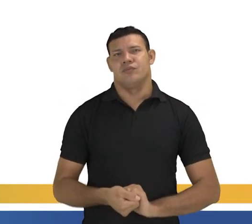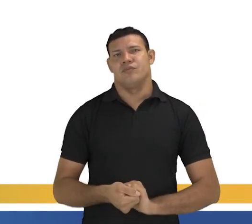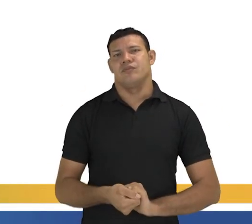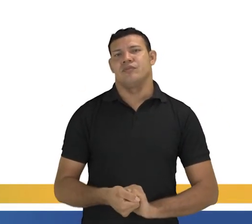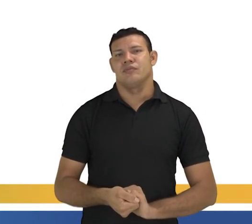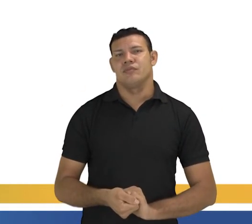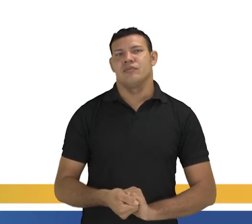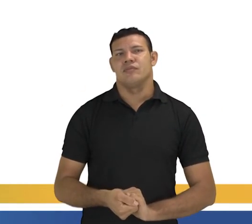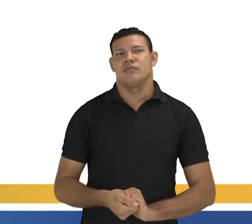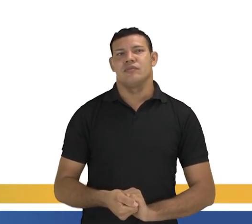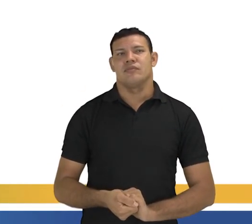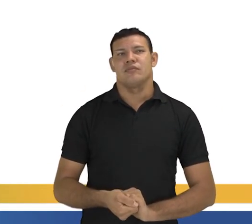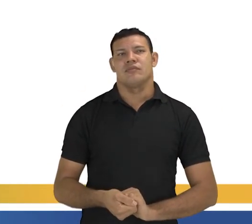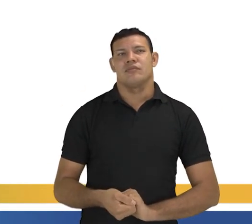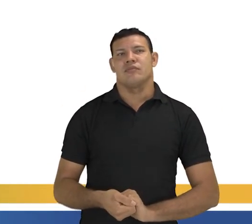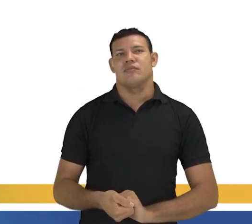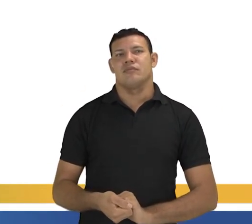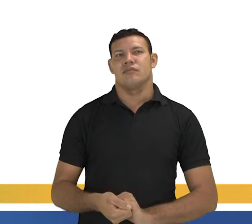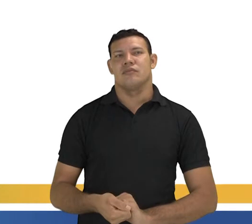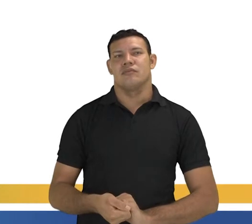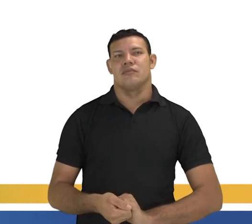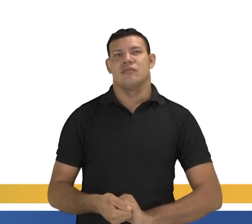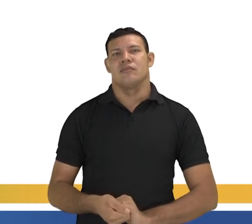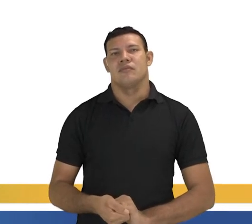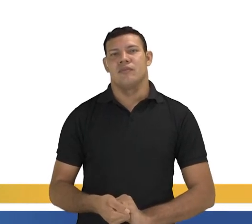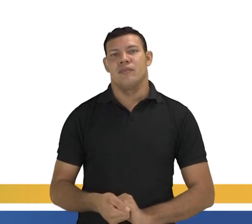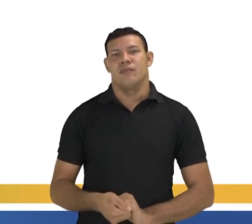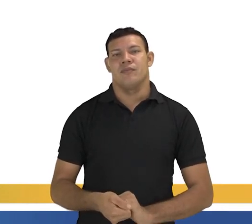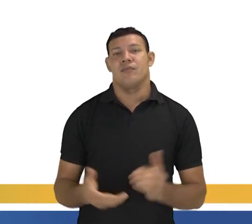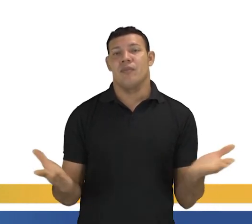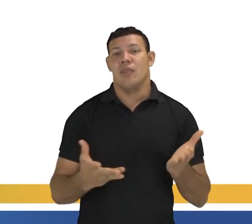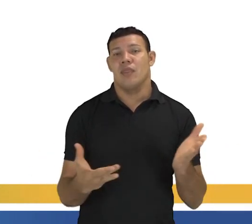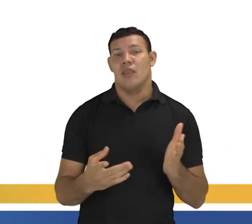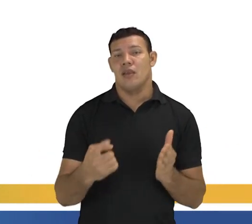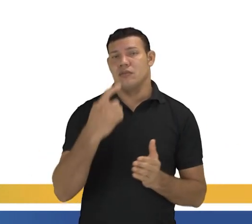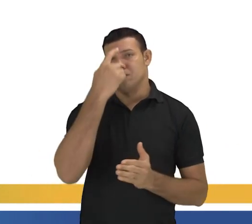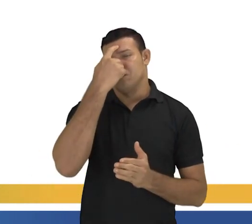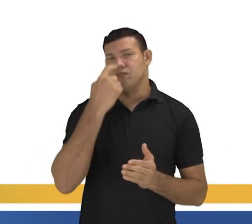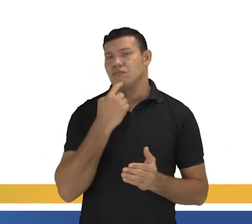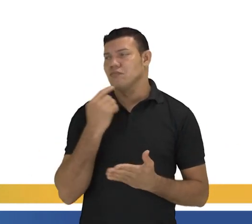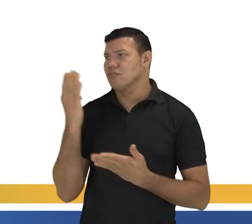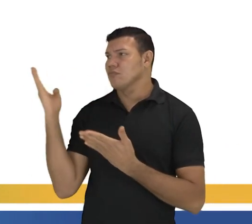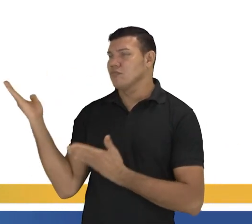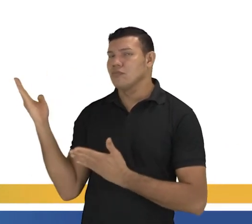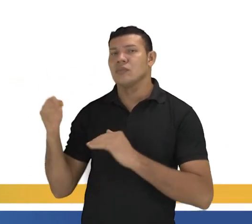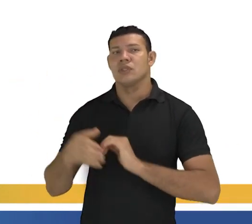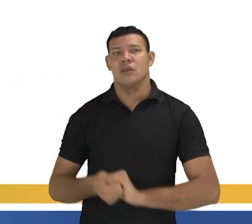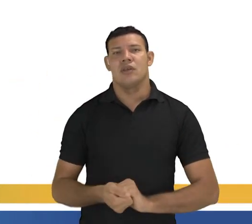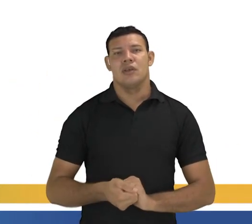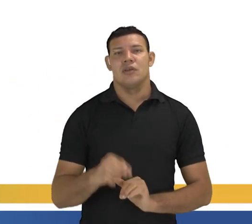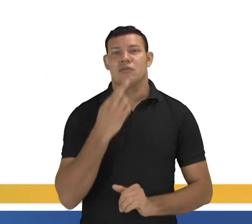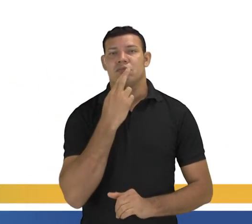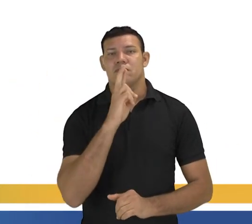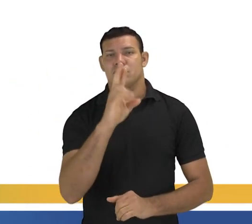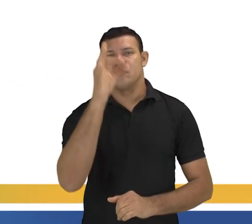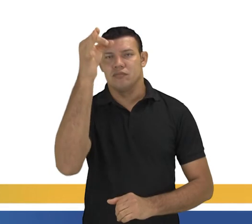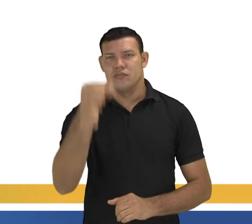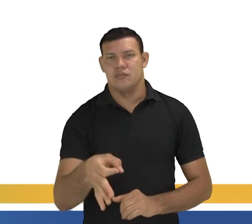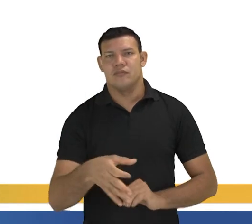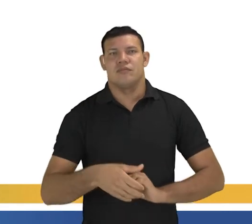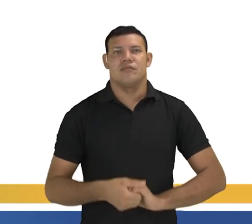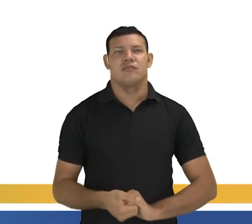Verificar a correção. I'm going to read everything now and translate the red parts. Eu vou ler tudinho e